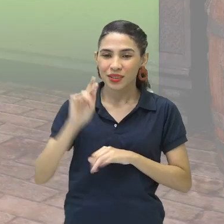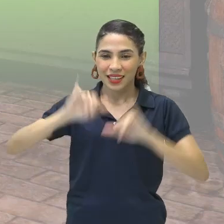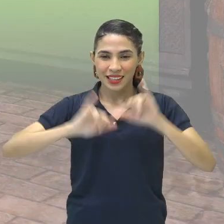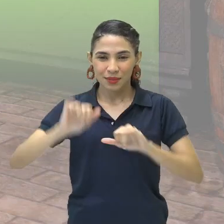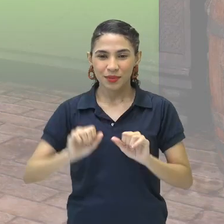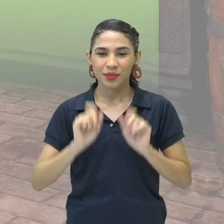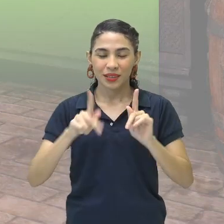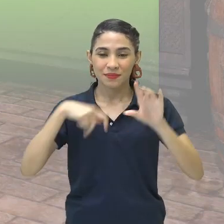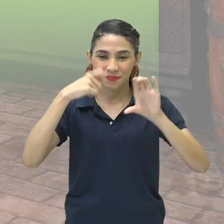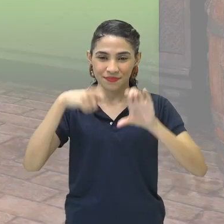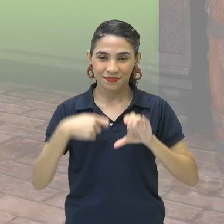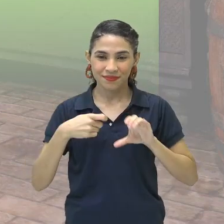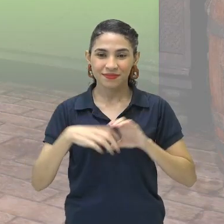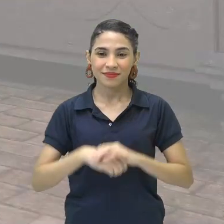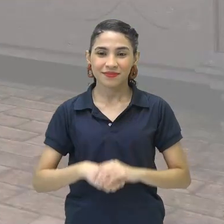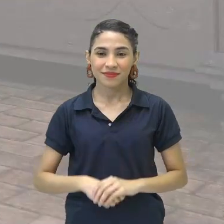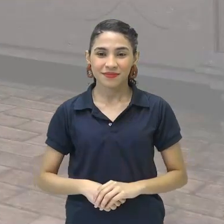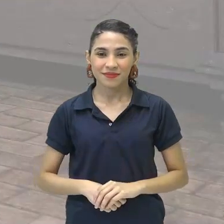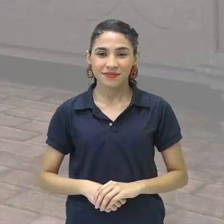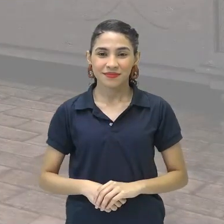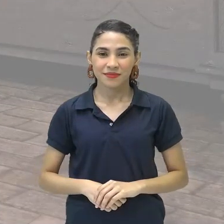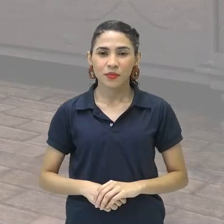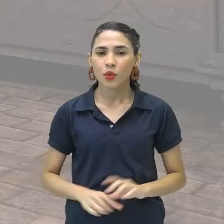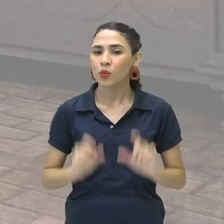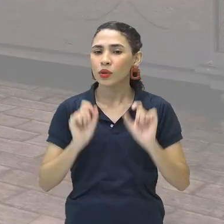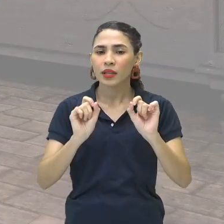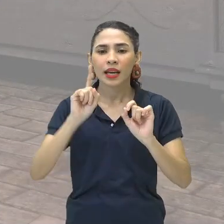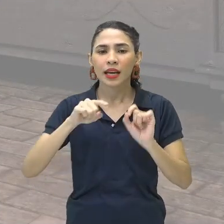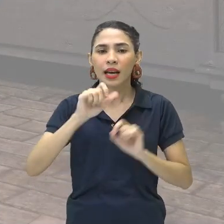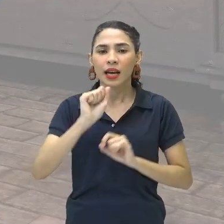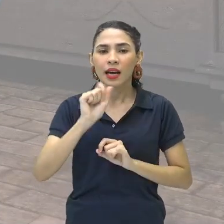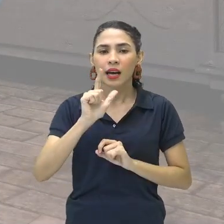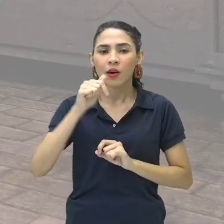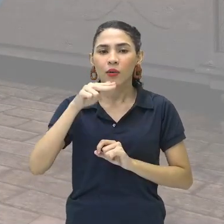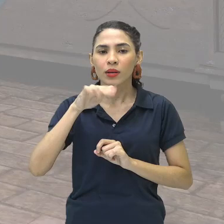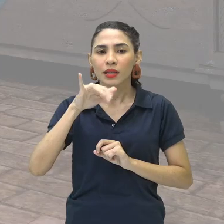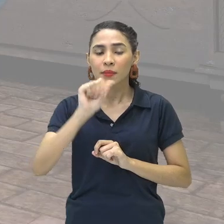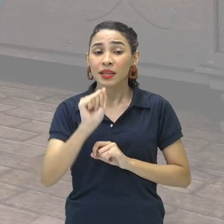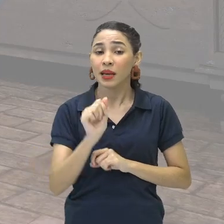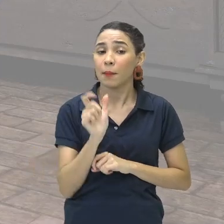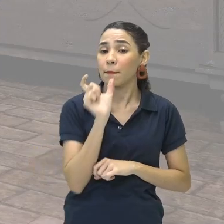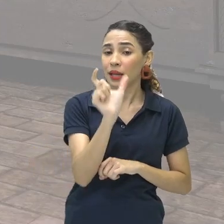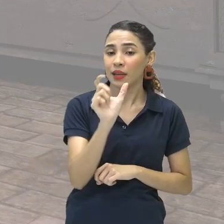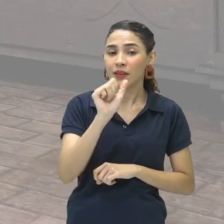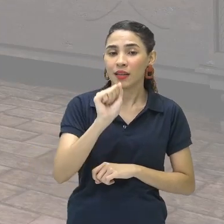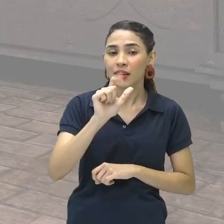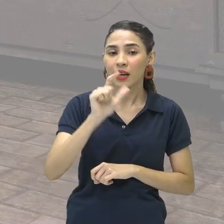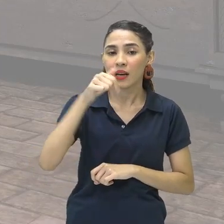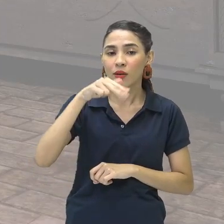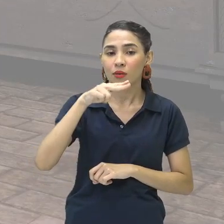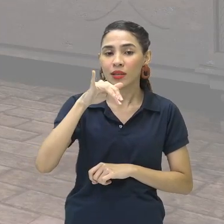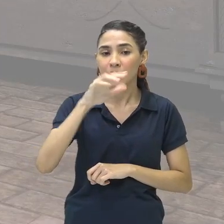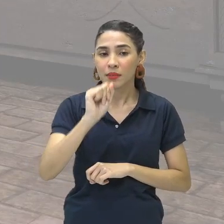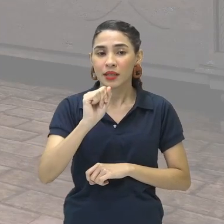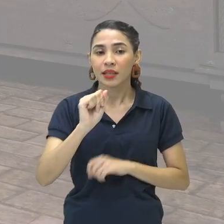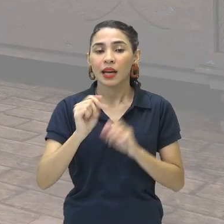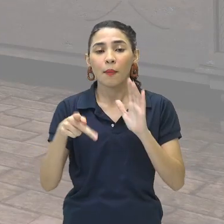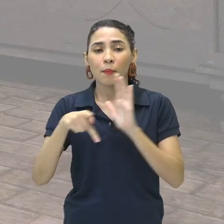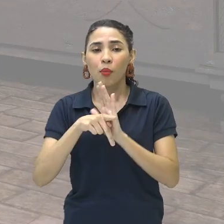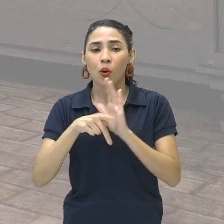química, tá? Então dá uma olhadinha. O que é alquimia? A palavra alquimia é derivada da palavra